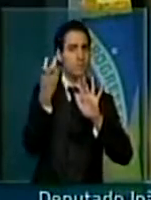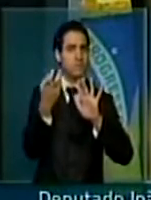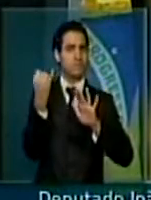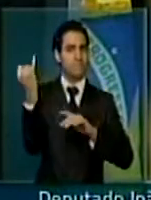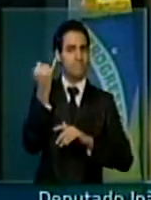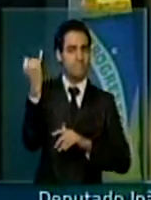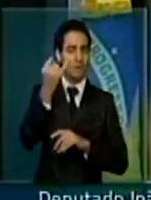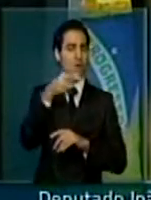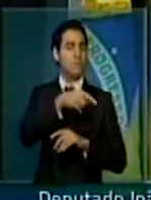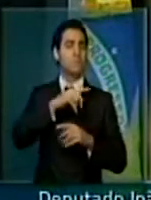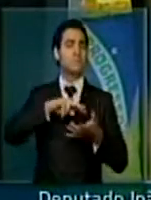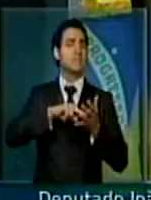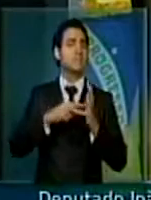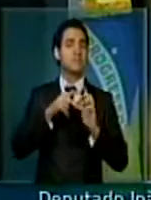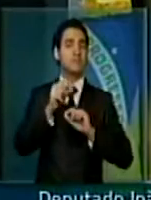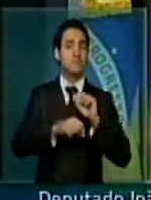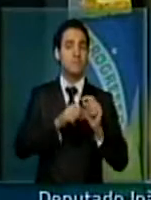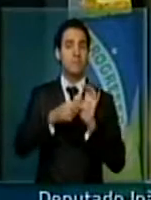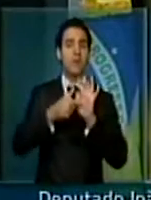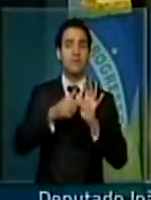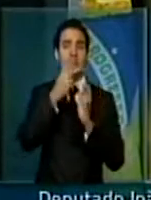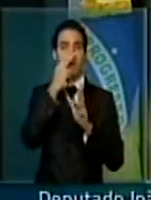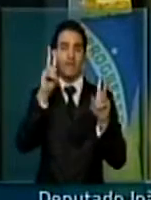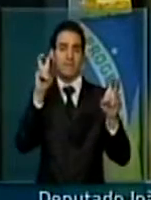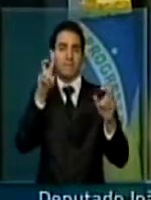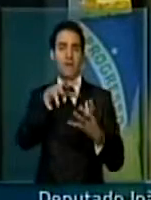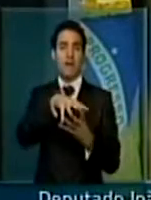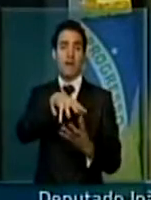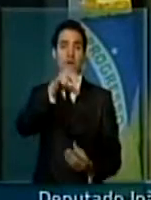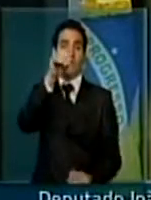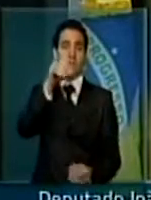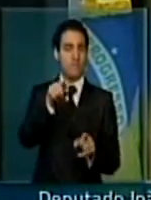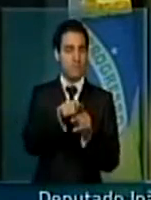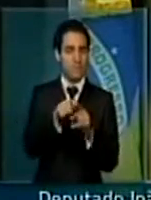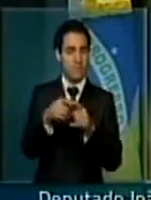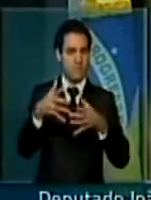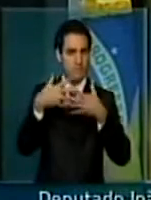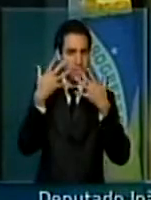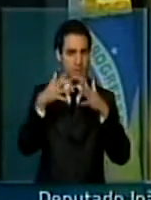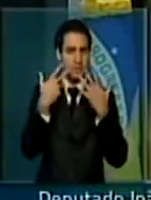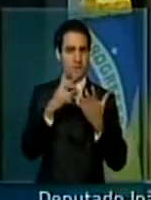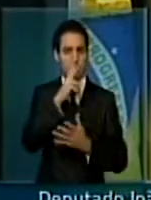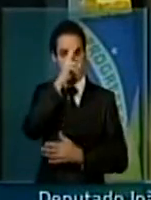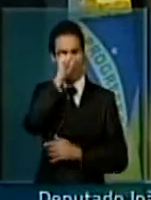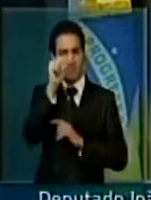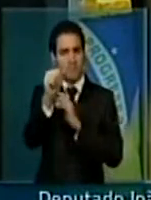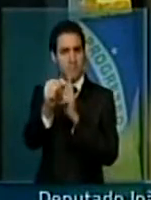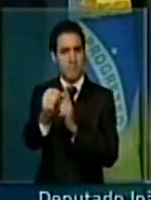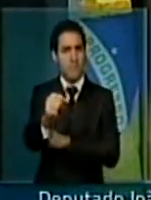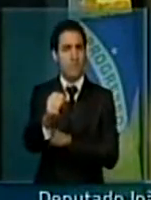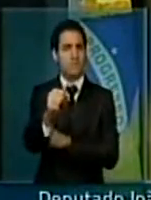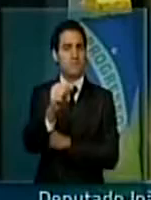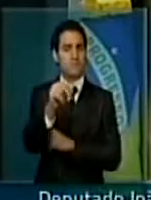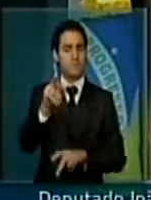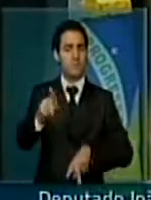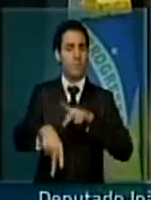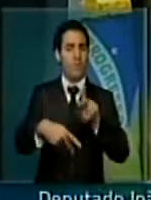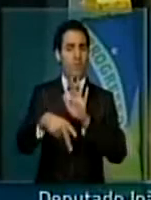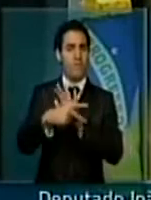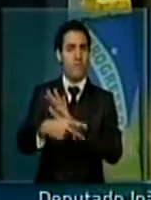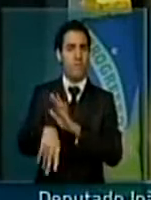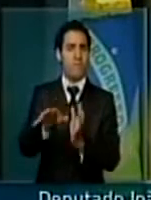que traduz a alma e a alegria e a garra do povo pernambucano.